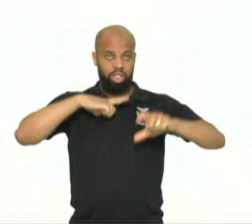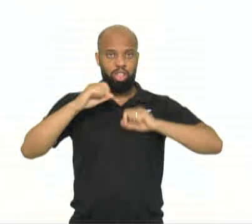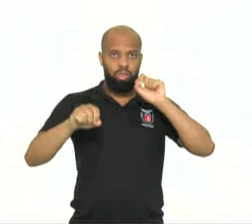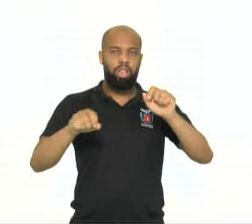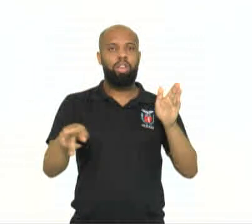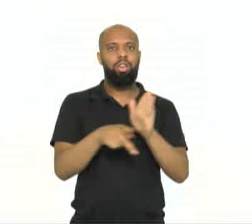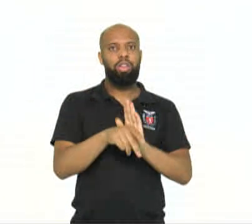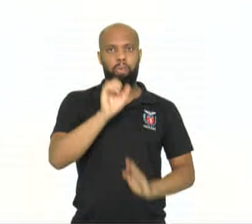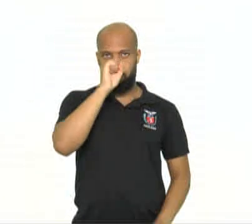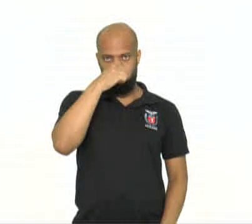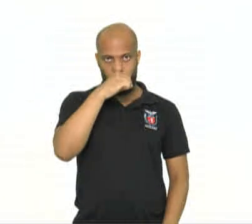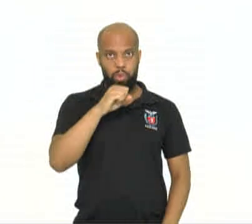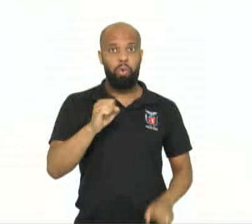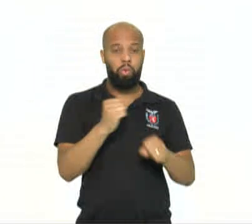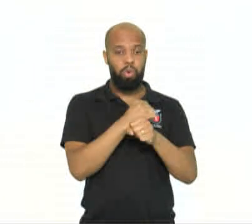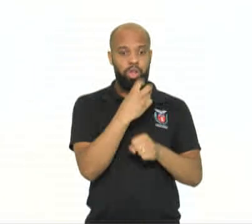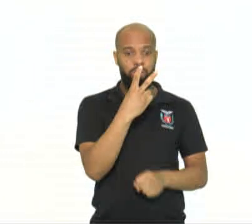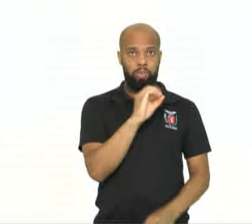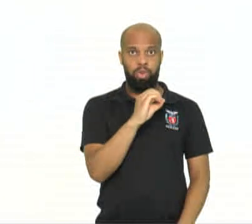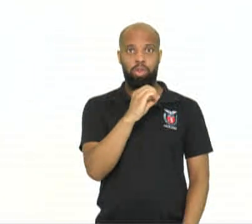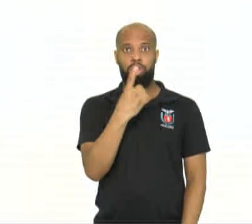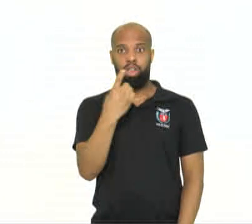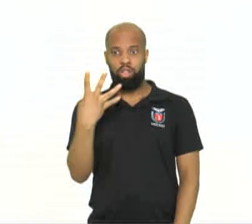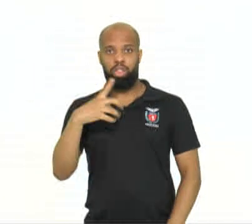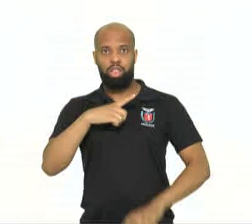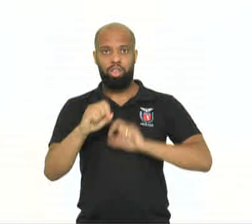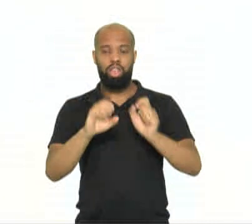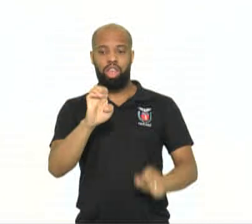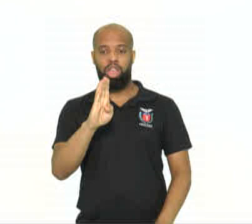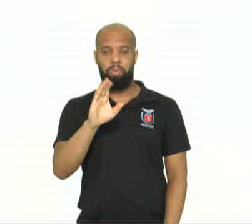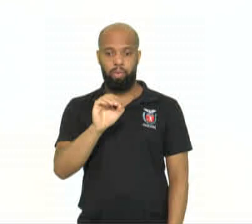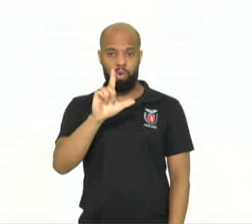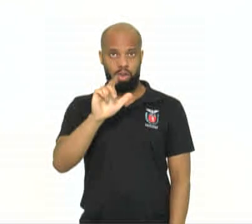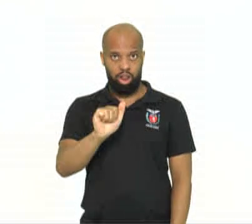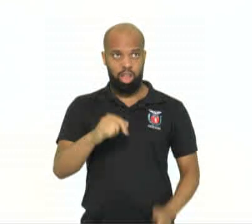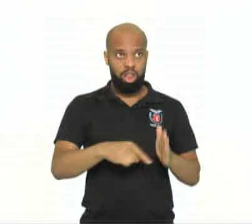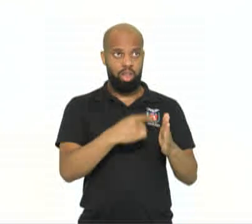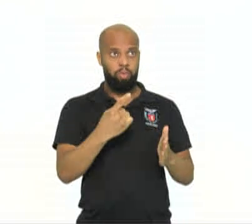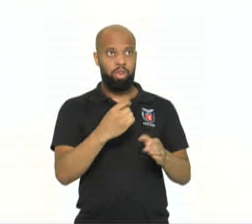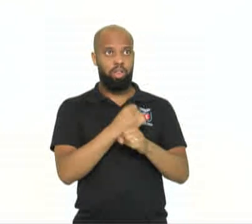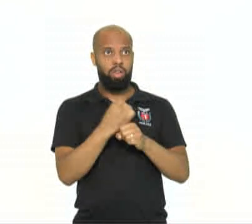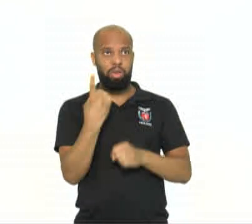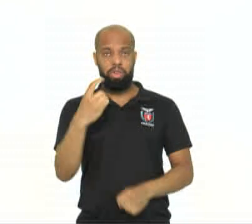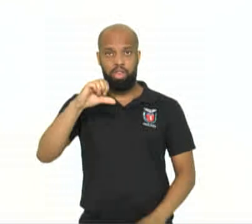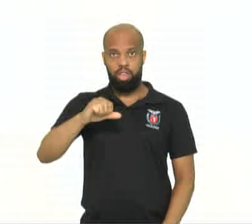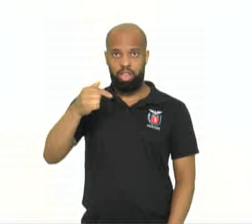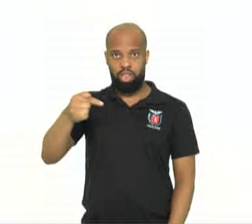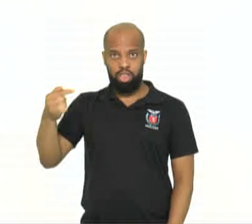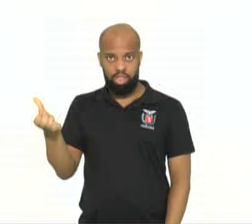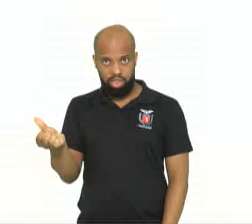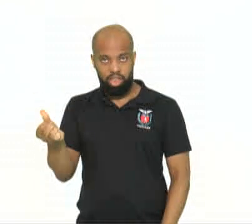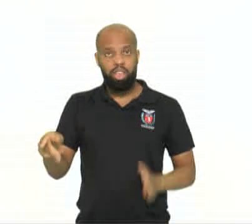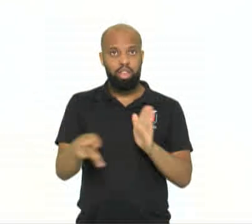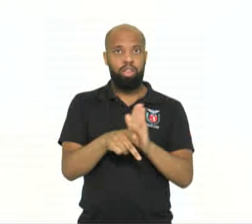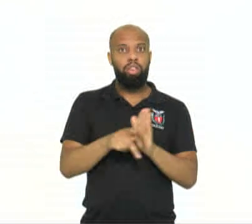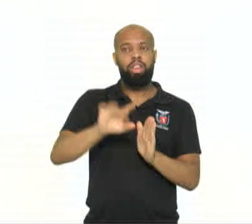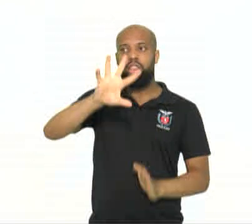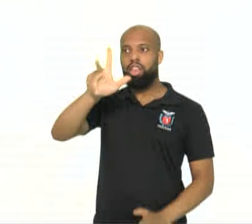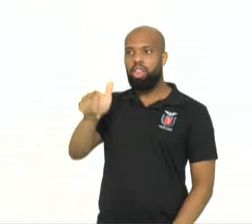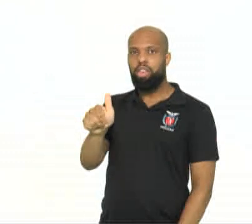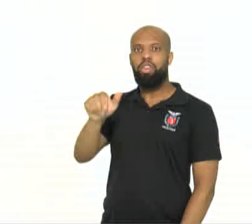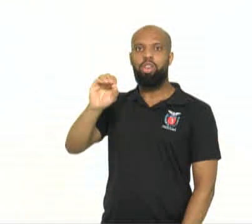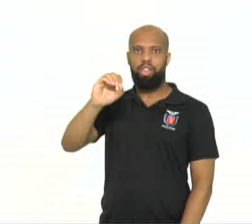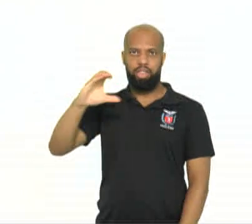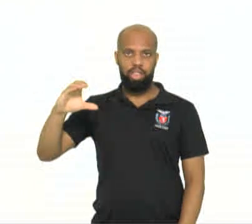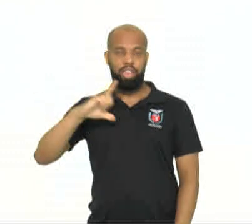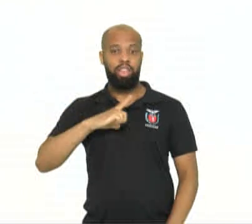suínos. 2014, o ebola. O vírus apareceu pela primeira vez em 1976, em países da África Ocidental.